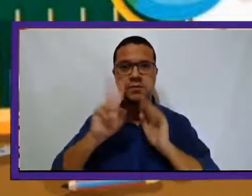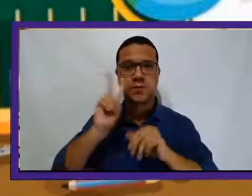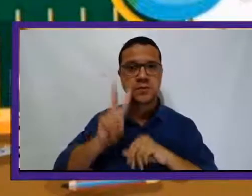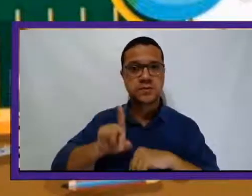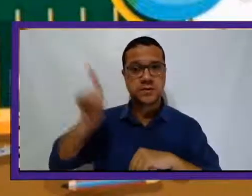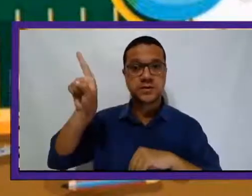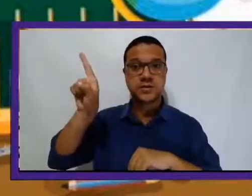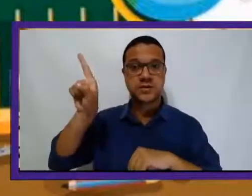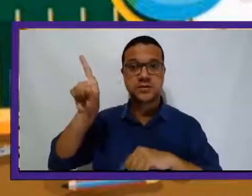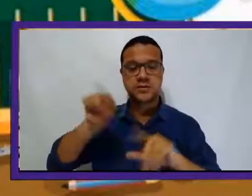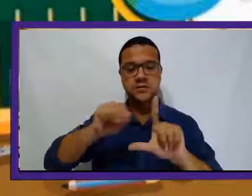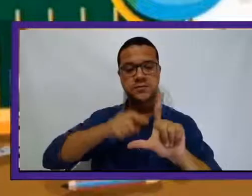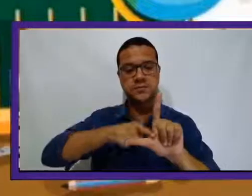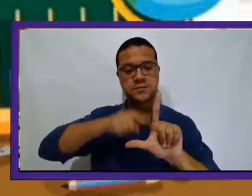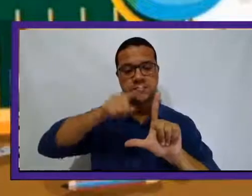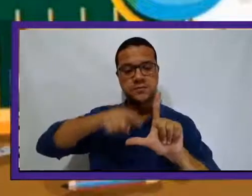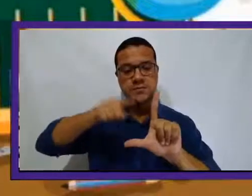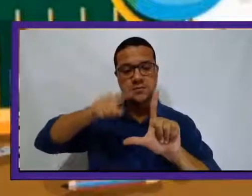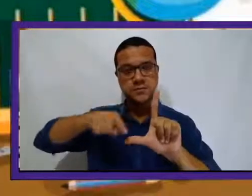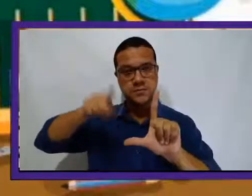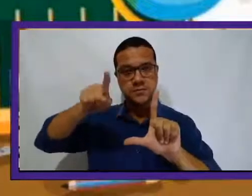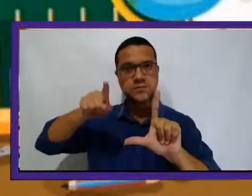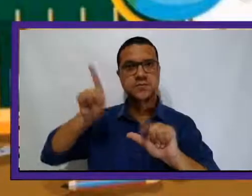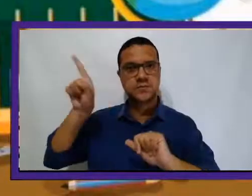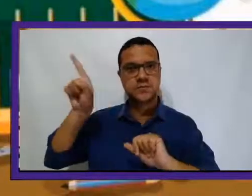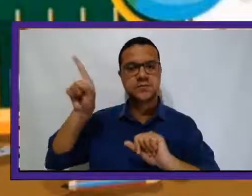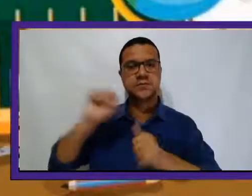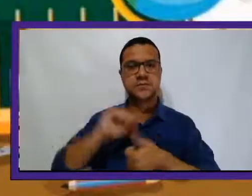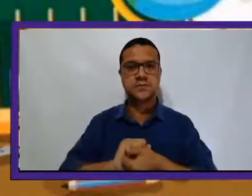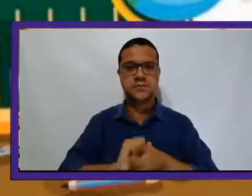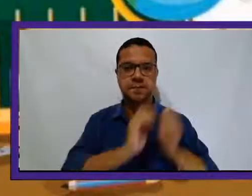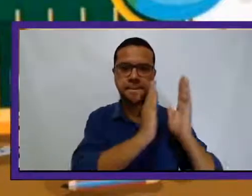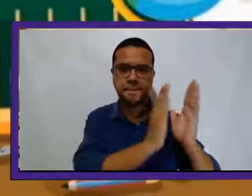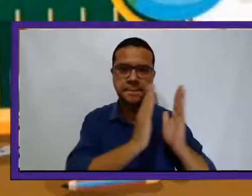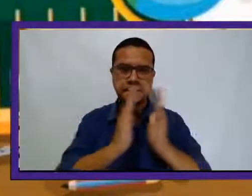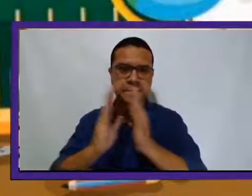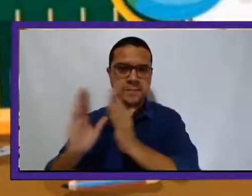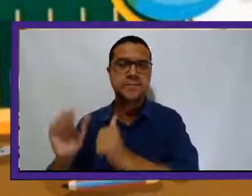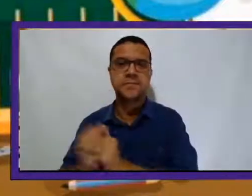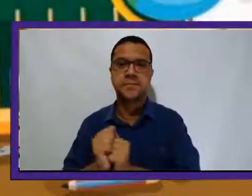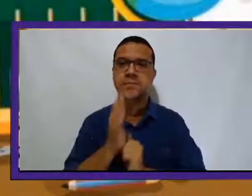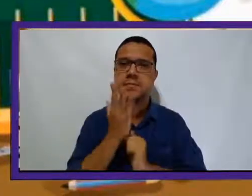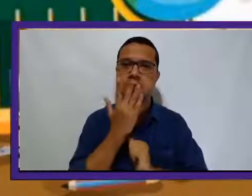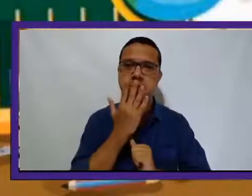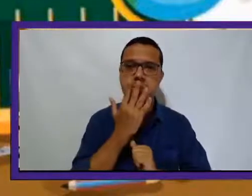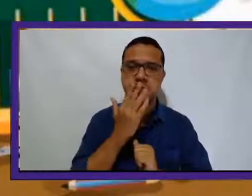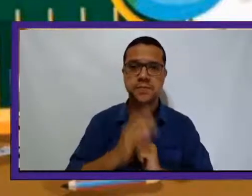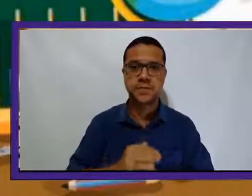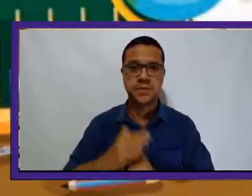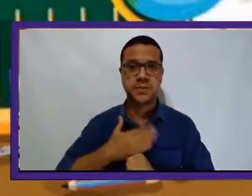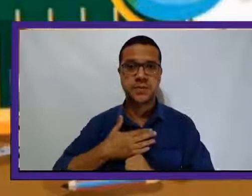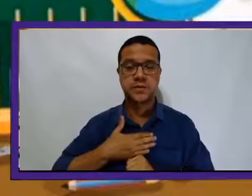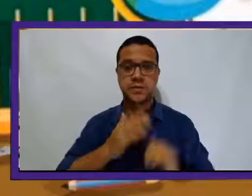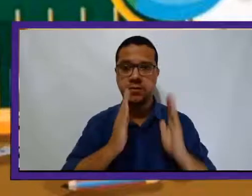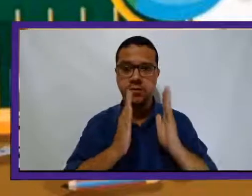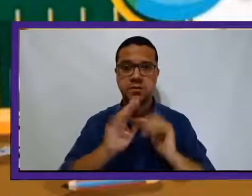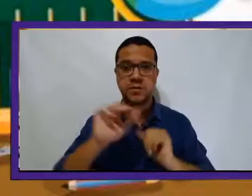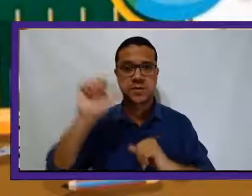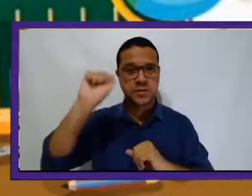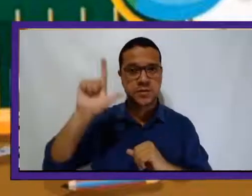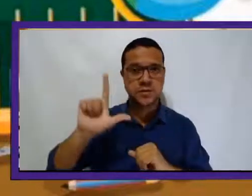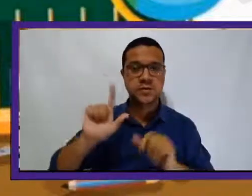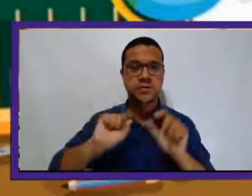É o nosso De setores De Onde eu tenho Partes Coloridas A minha Parte